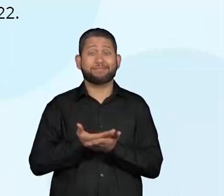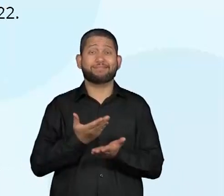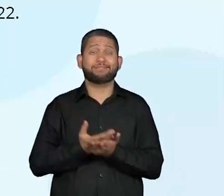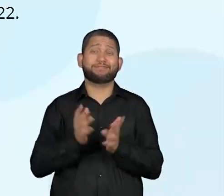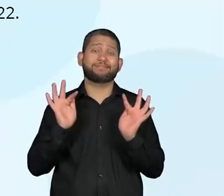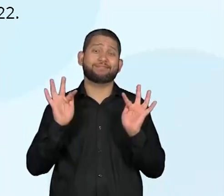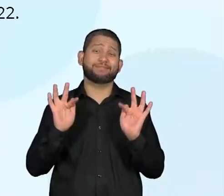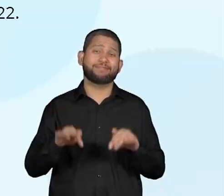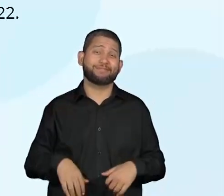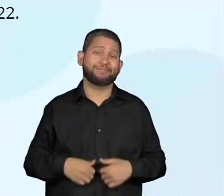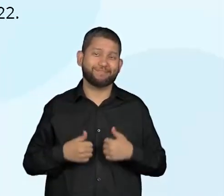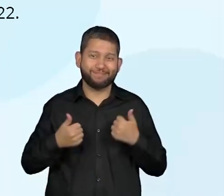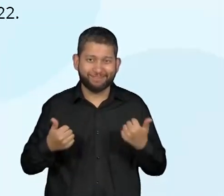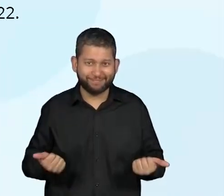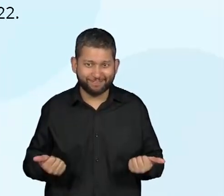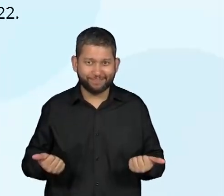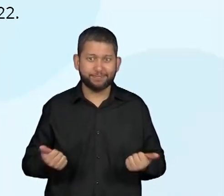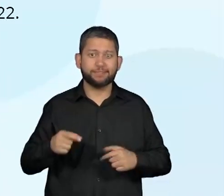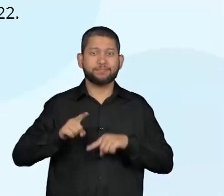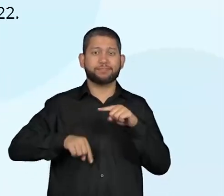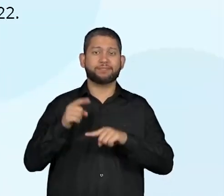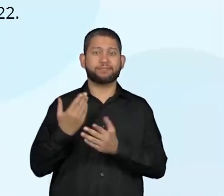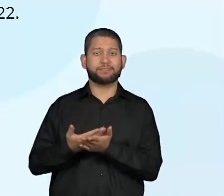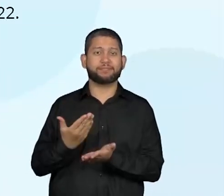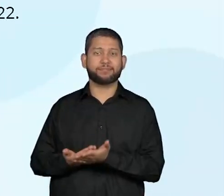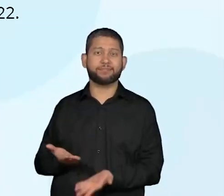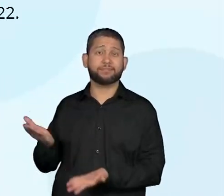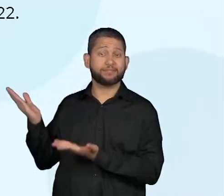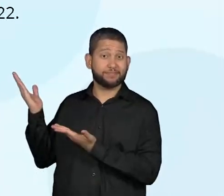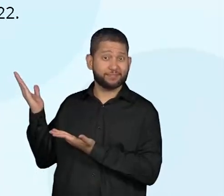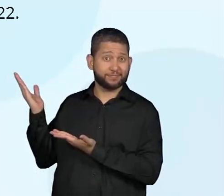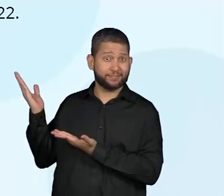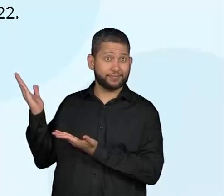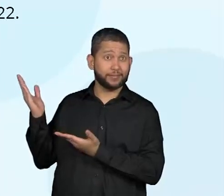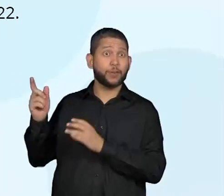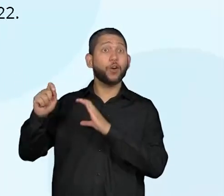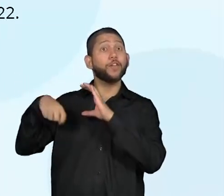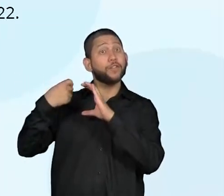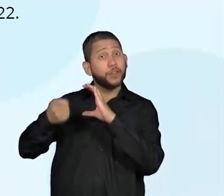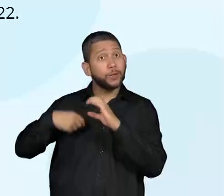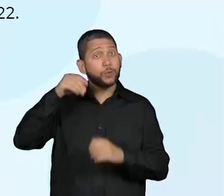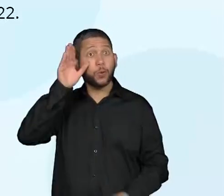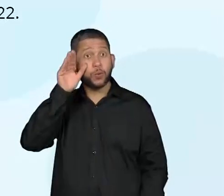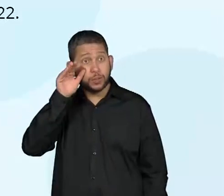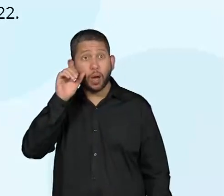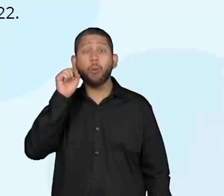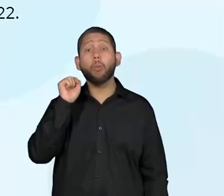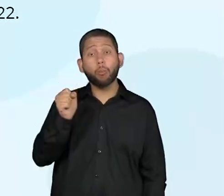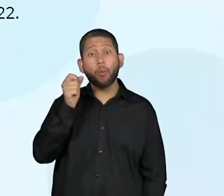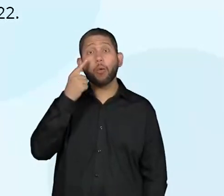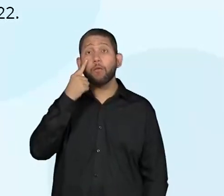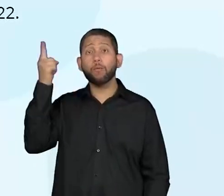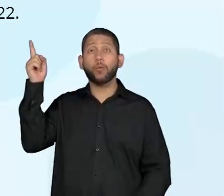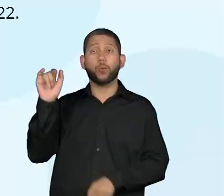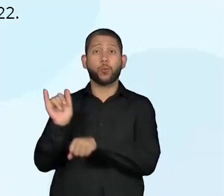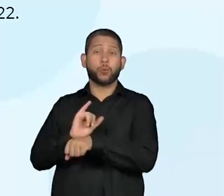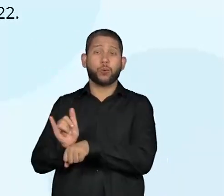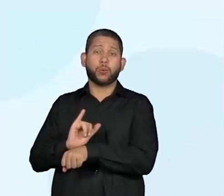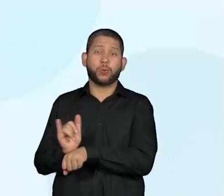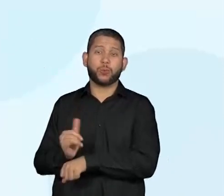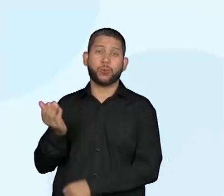pessoal. Olha só, esses foram os materiais utilizados. Esse vídeo, se vocês quiserem rever, está disponível lá